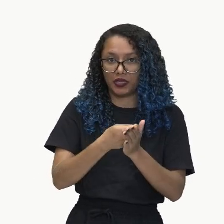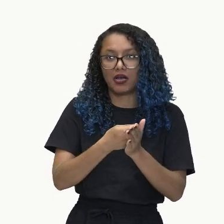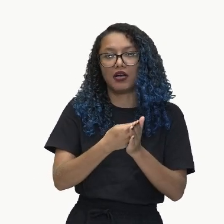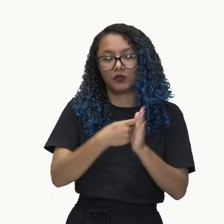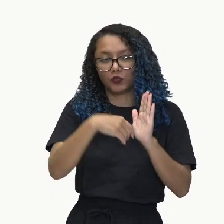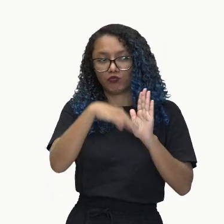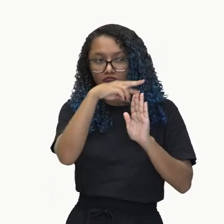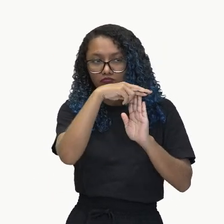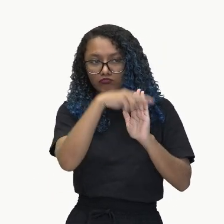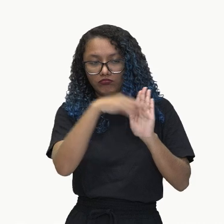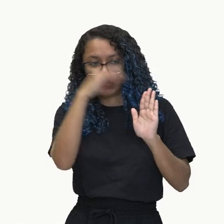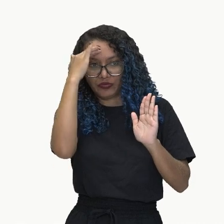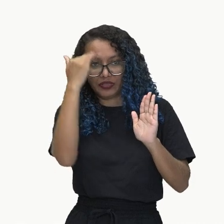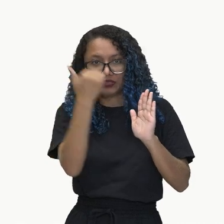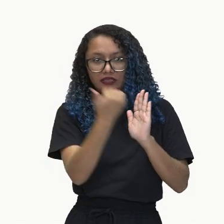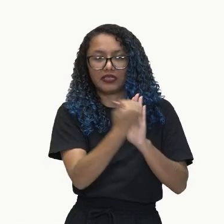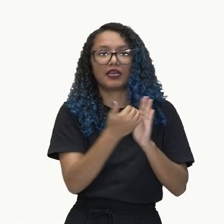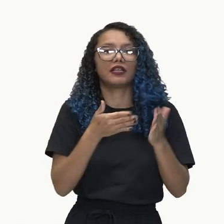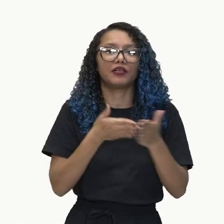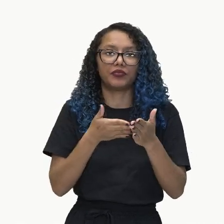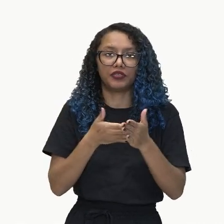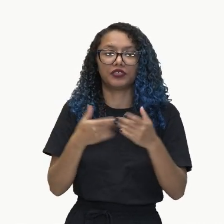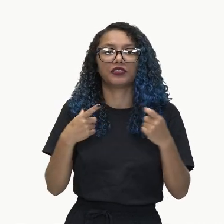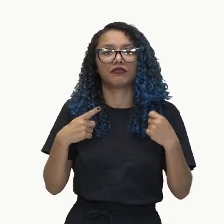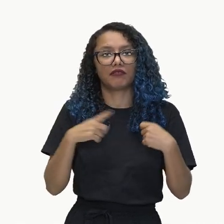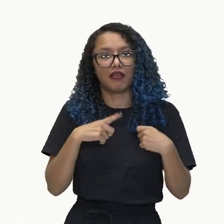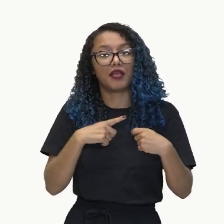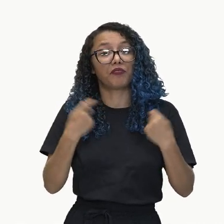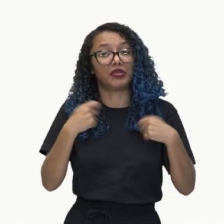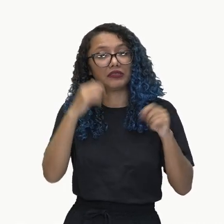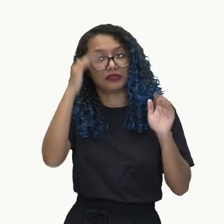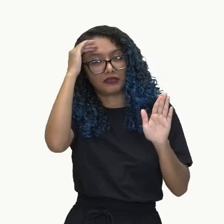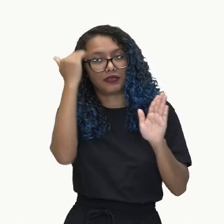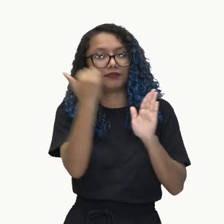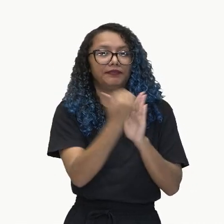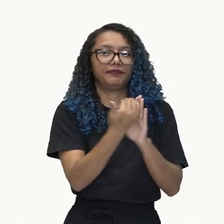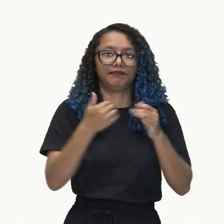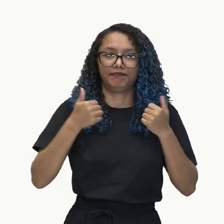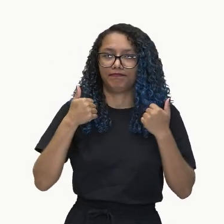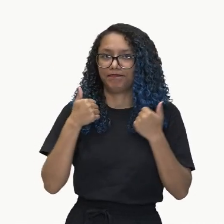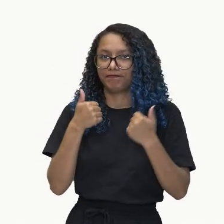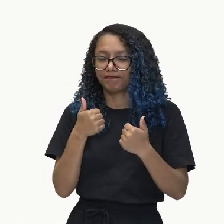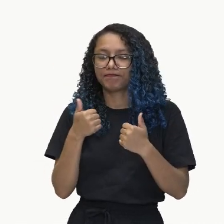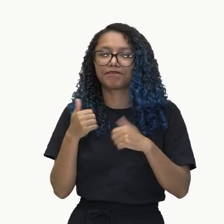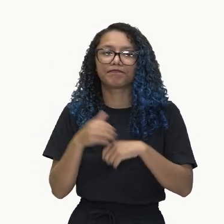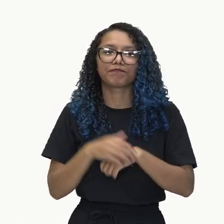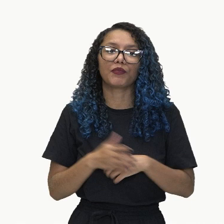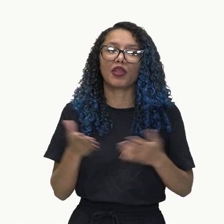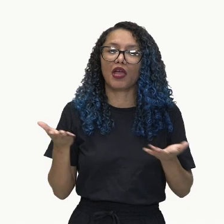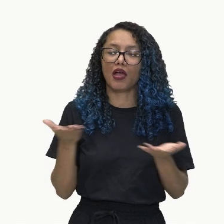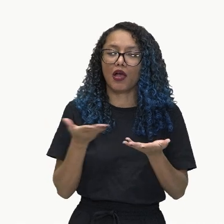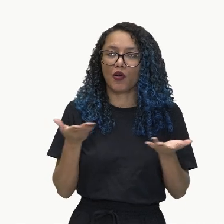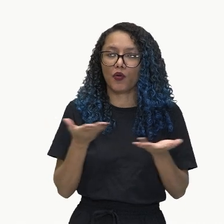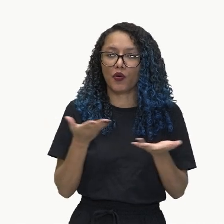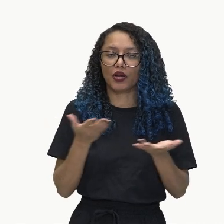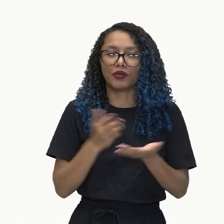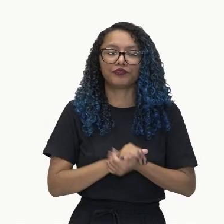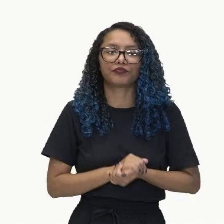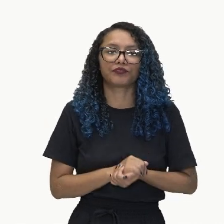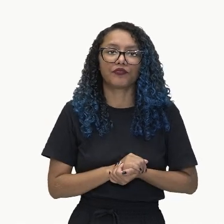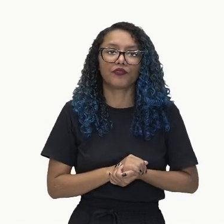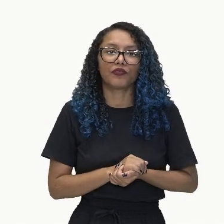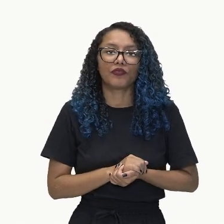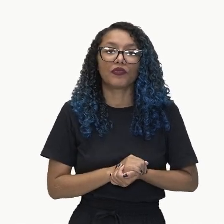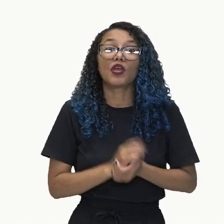limites e nós devemos obedecê-los ok pessoal bom vamos então ouvir trouxe